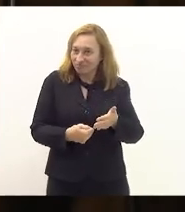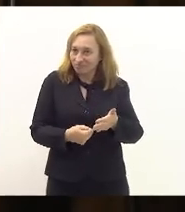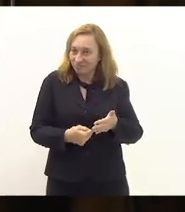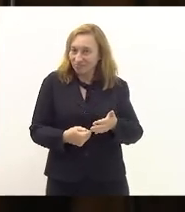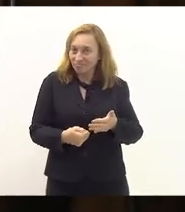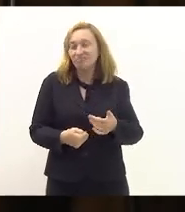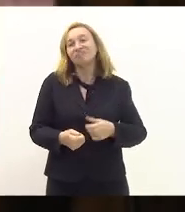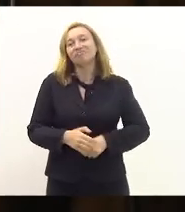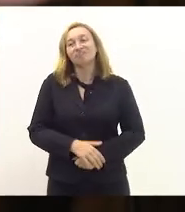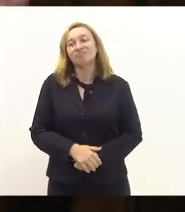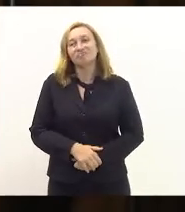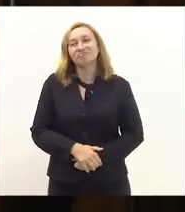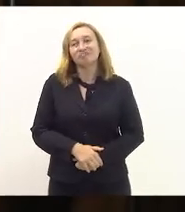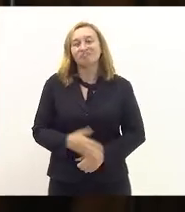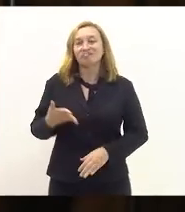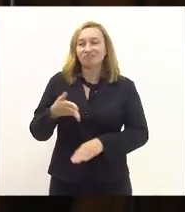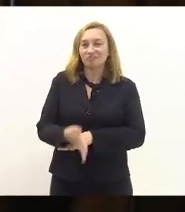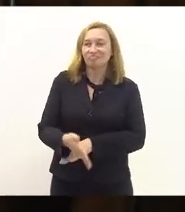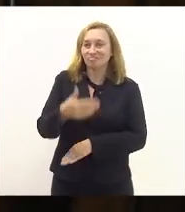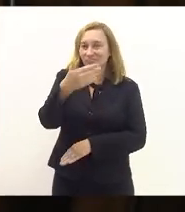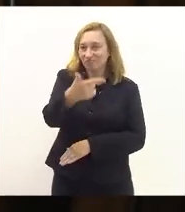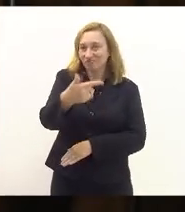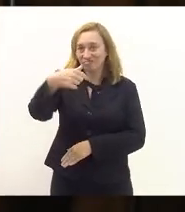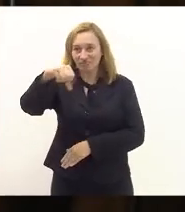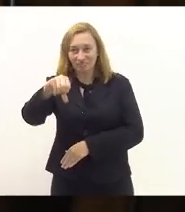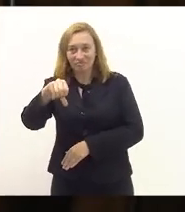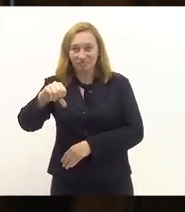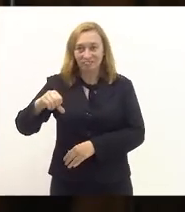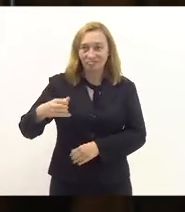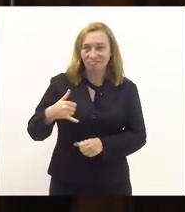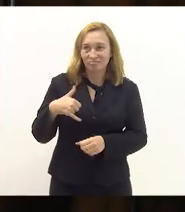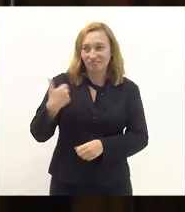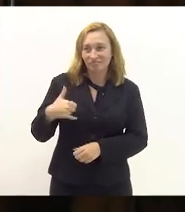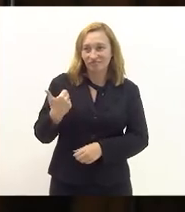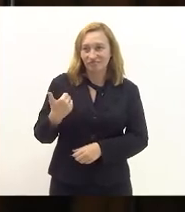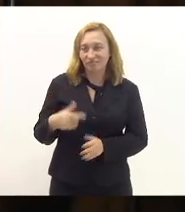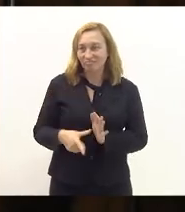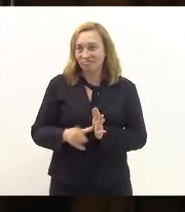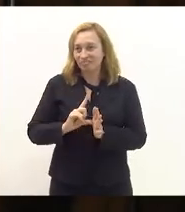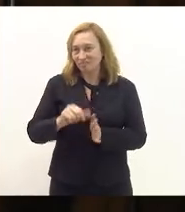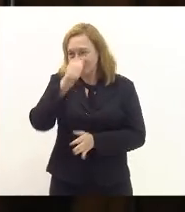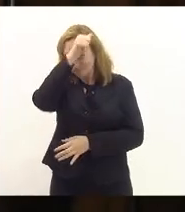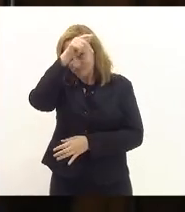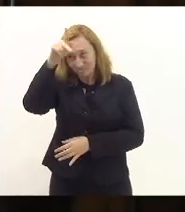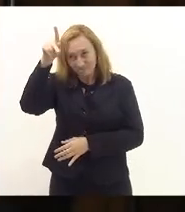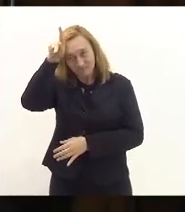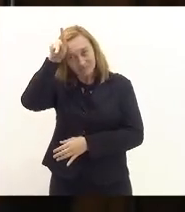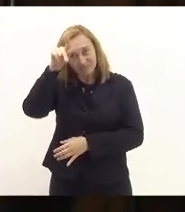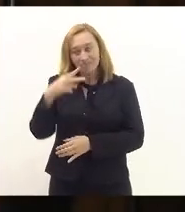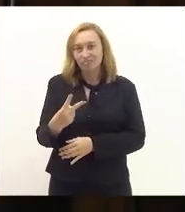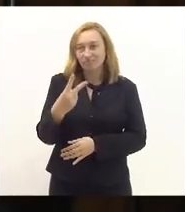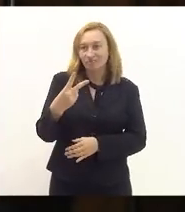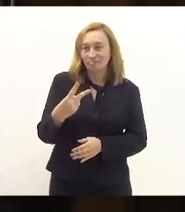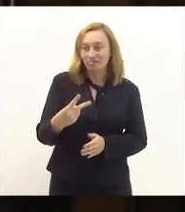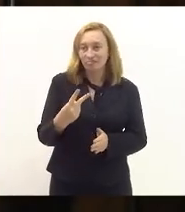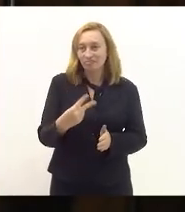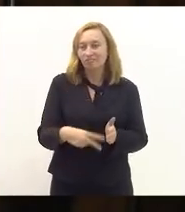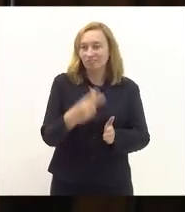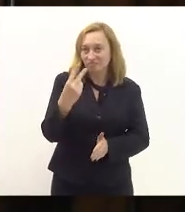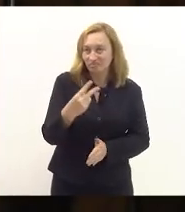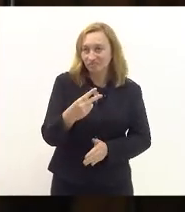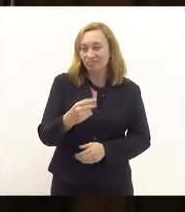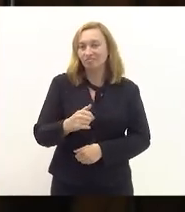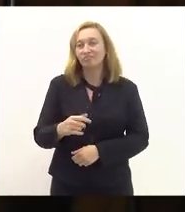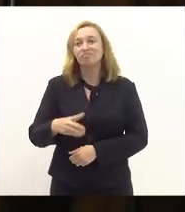popular, eu cheguei aqui aos 29 anos, antes de ser prefeito por 2 mandatos. Eu tive 2 mandatos